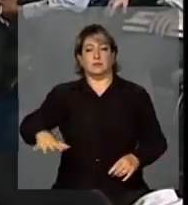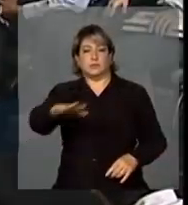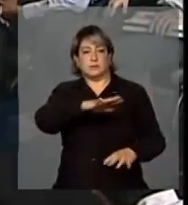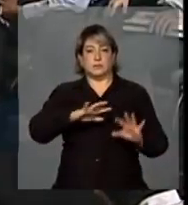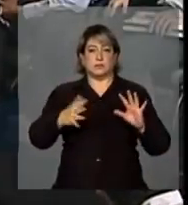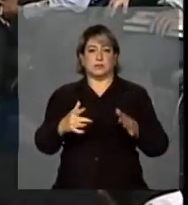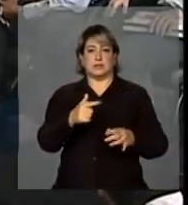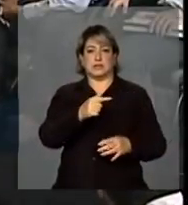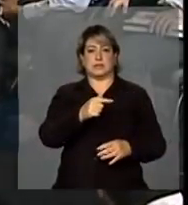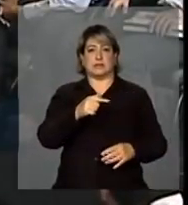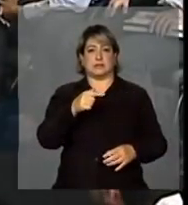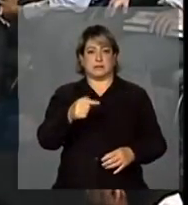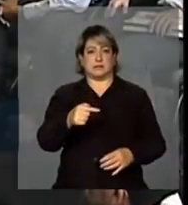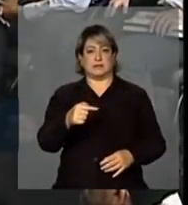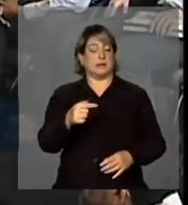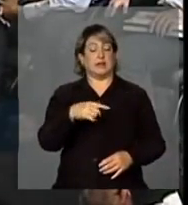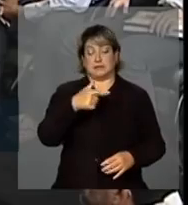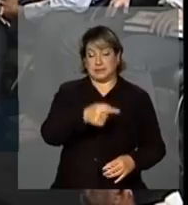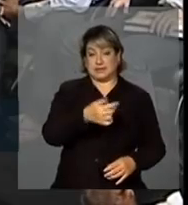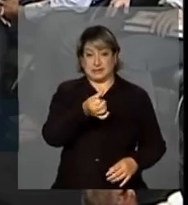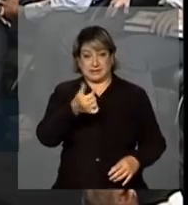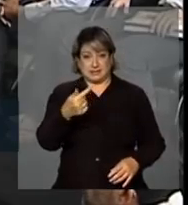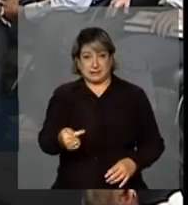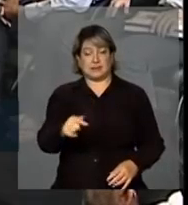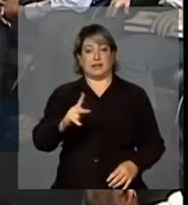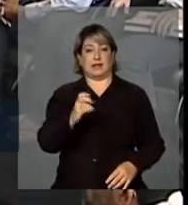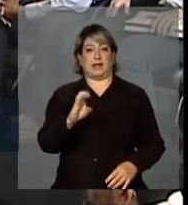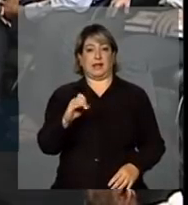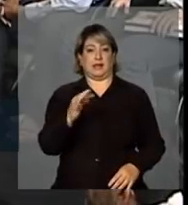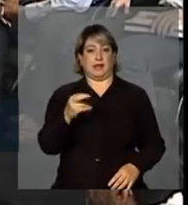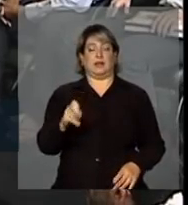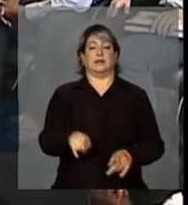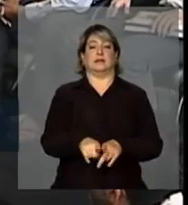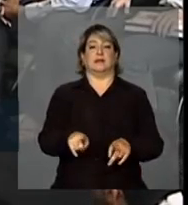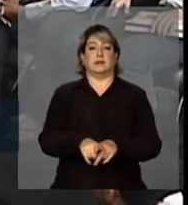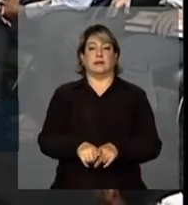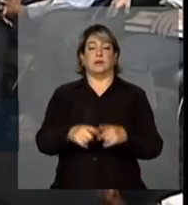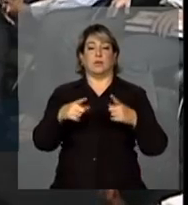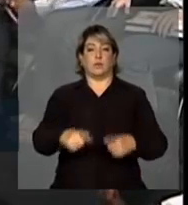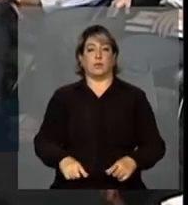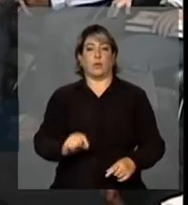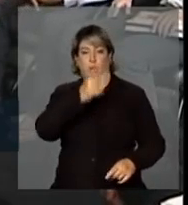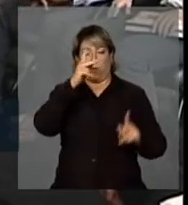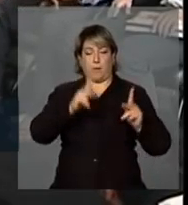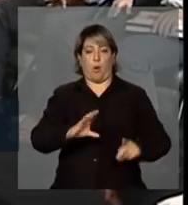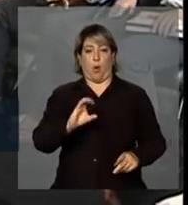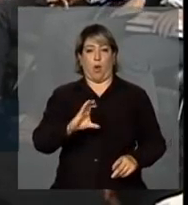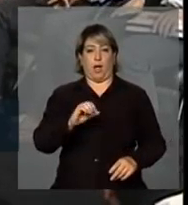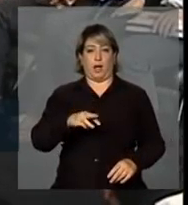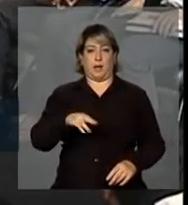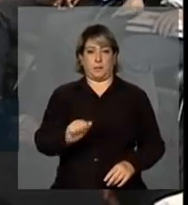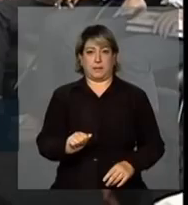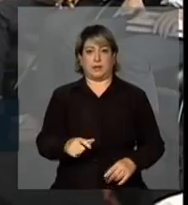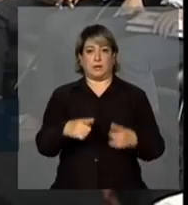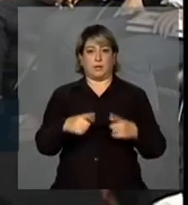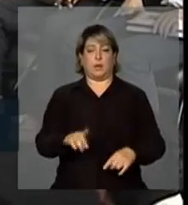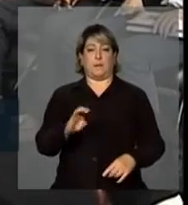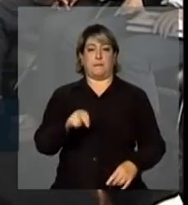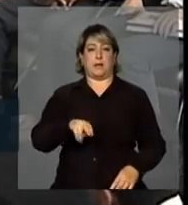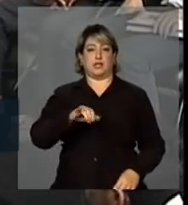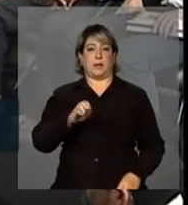de 767 hectares. Terra indígena Guanabara, do povo Cocama, localizada no município de Benjamin Constant, estado